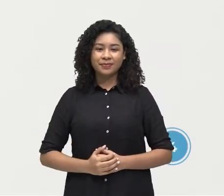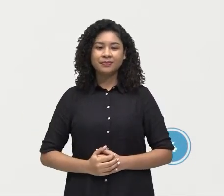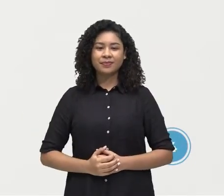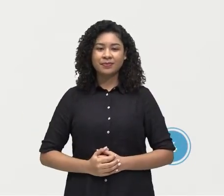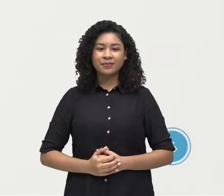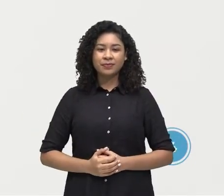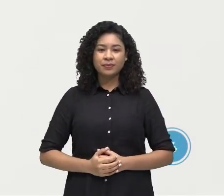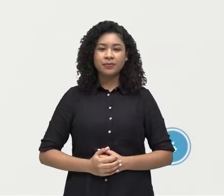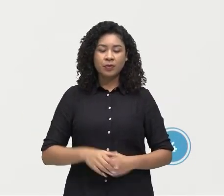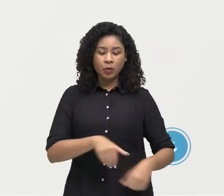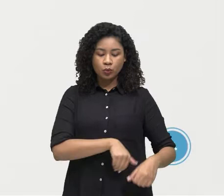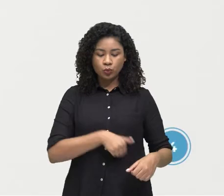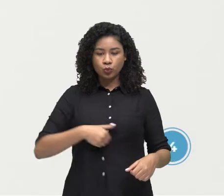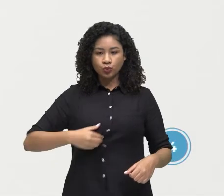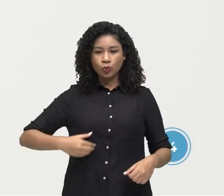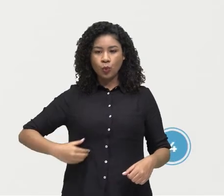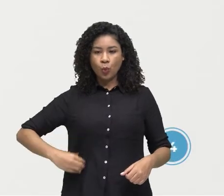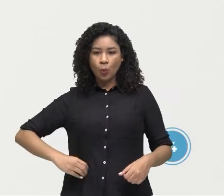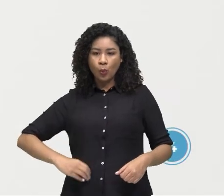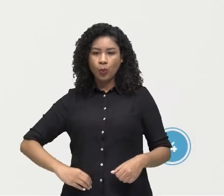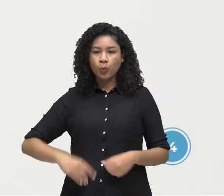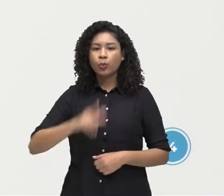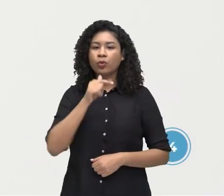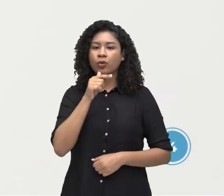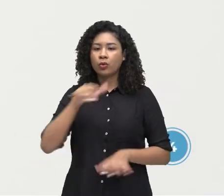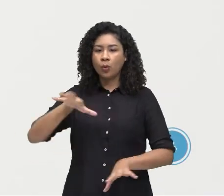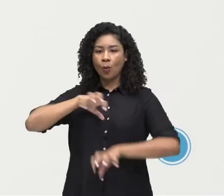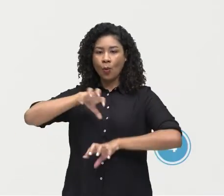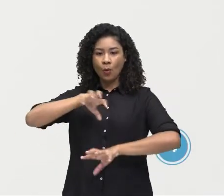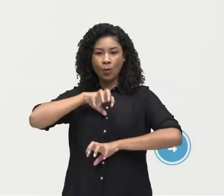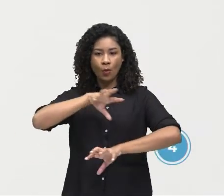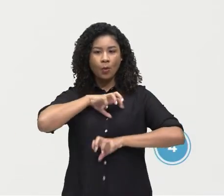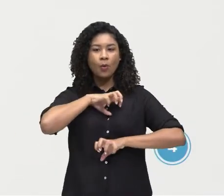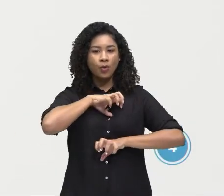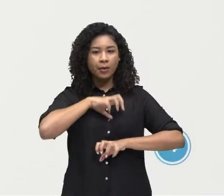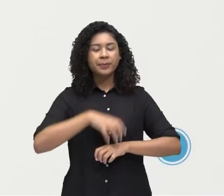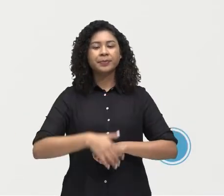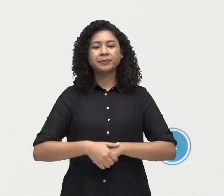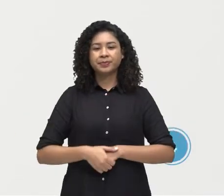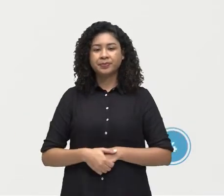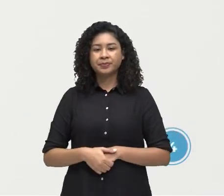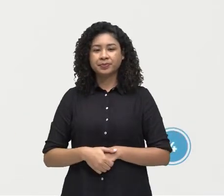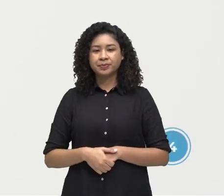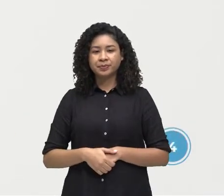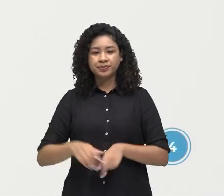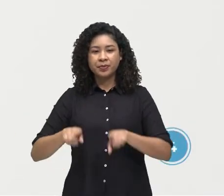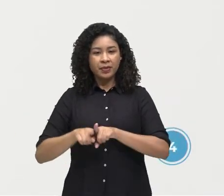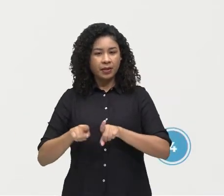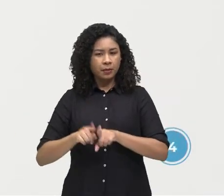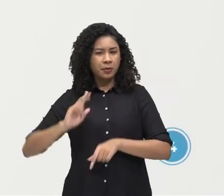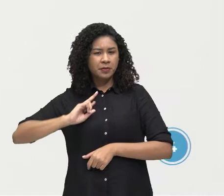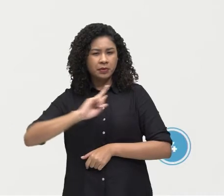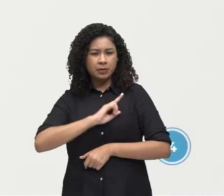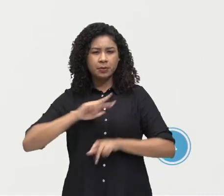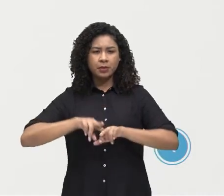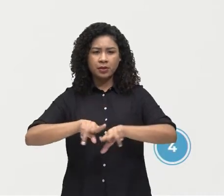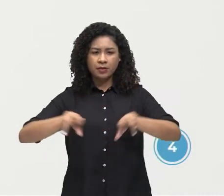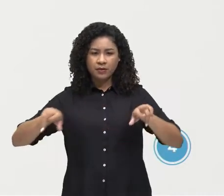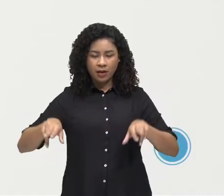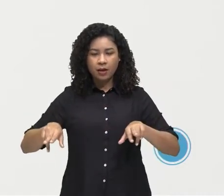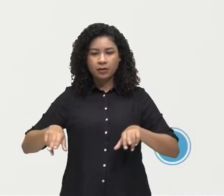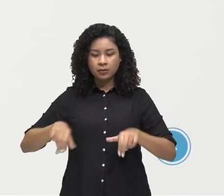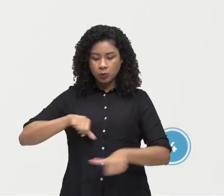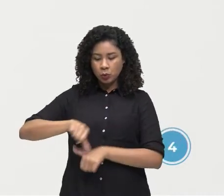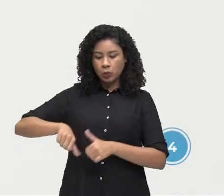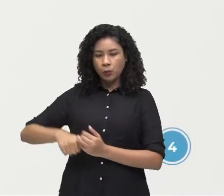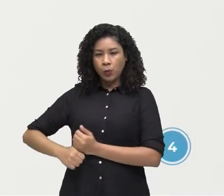de água, como nós vimos, e no intestino grosso ocorre a absorção de água e sais minerais, assim como a formação das fezes,